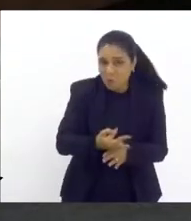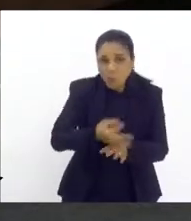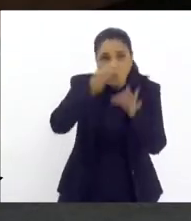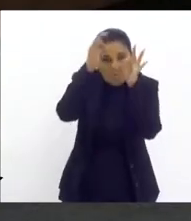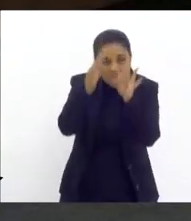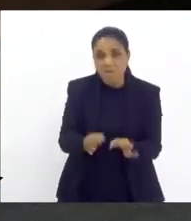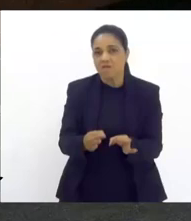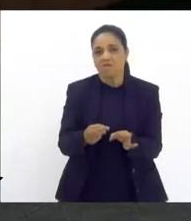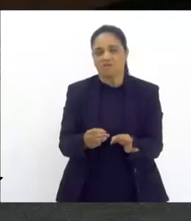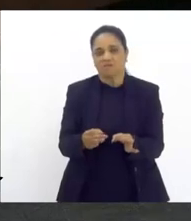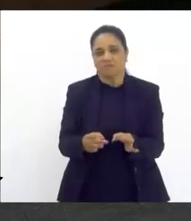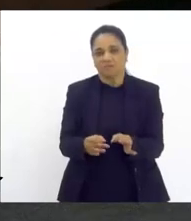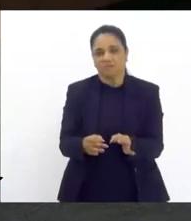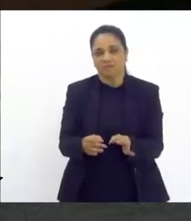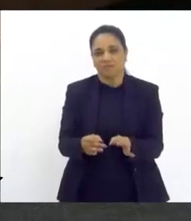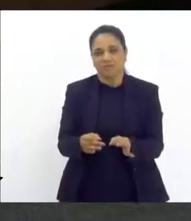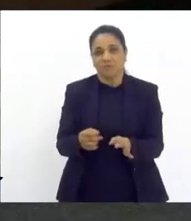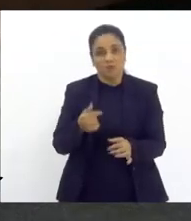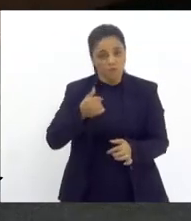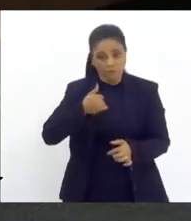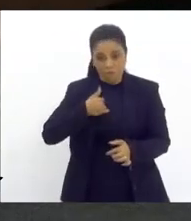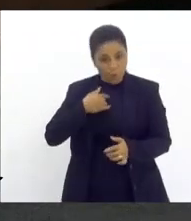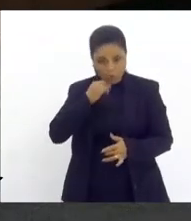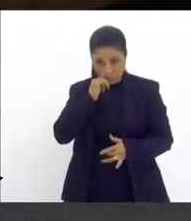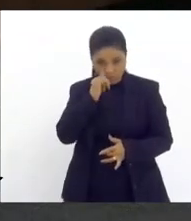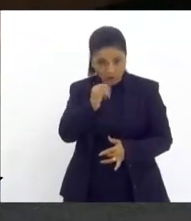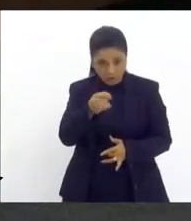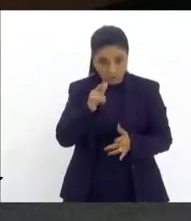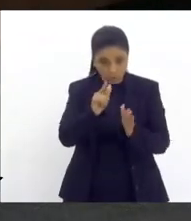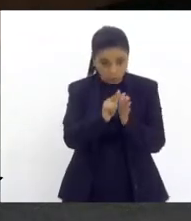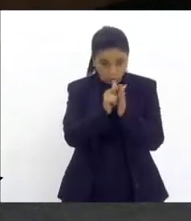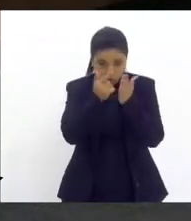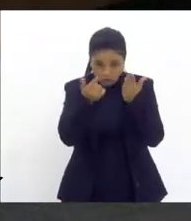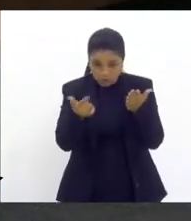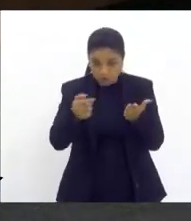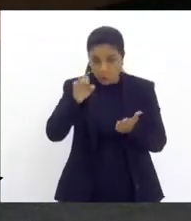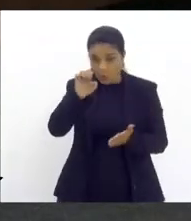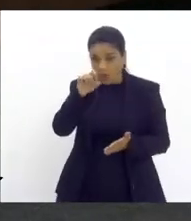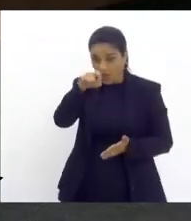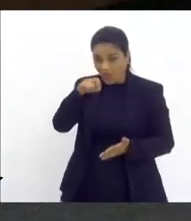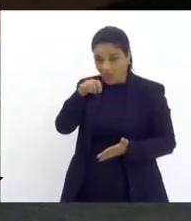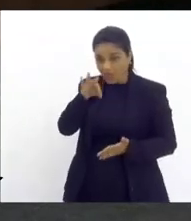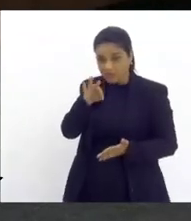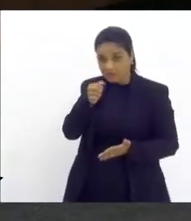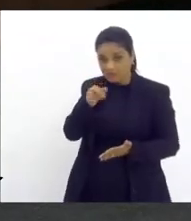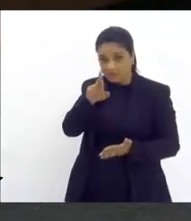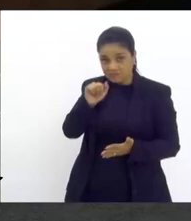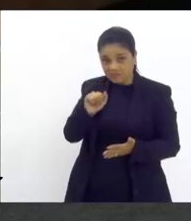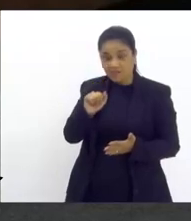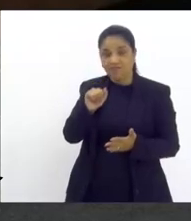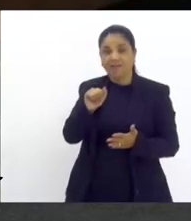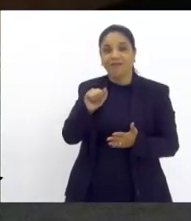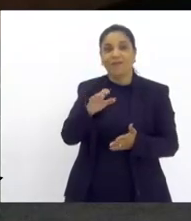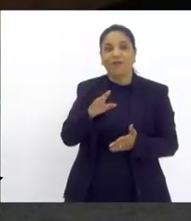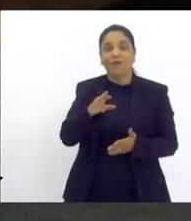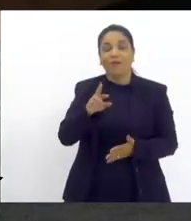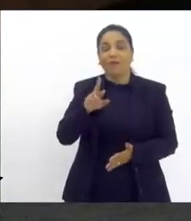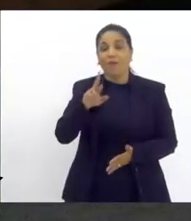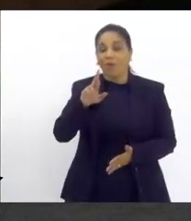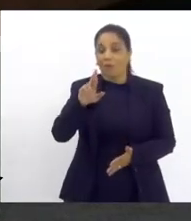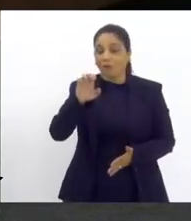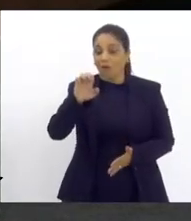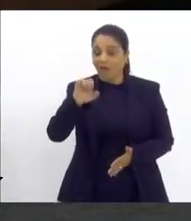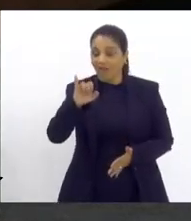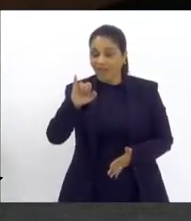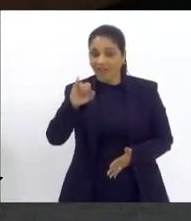não havia nenhum ali não fui eu quem falei não o jornal Extra diz que o regabofe que foi o termo